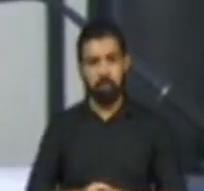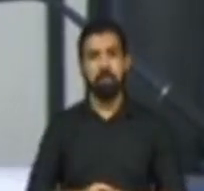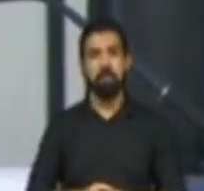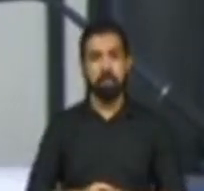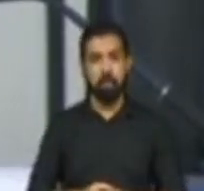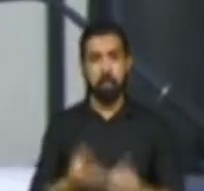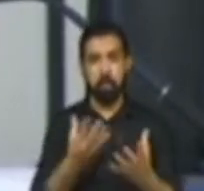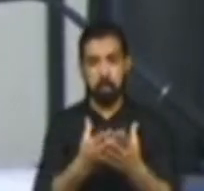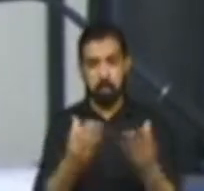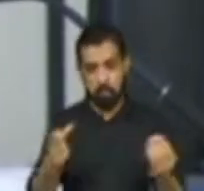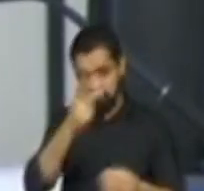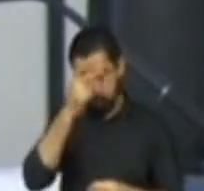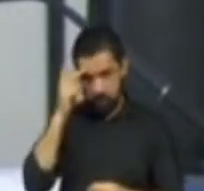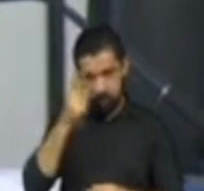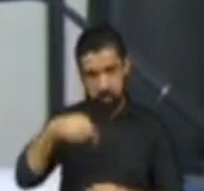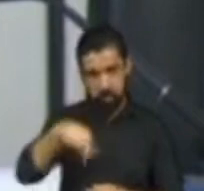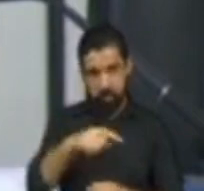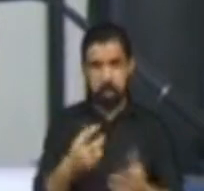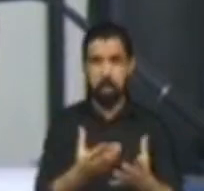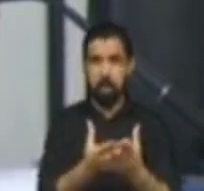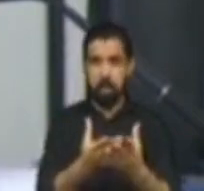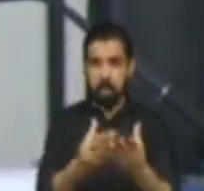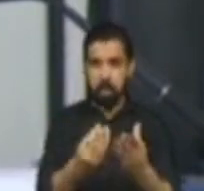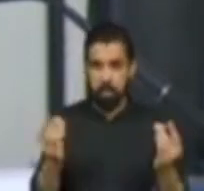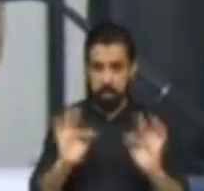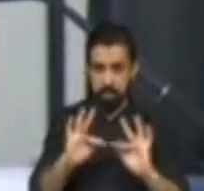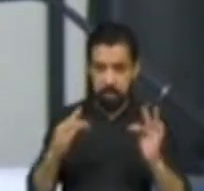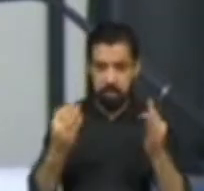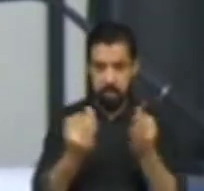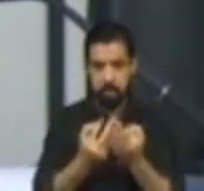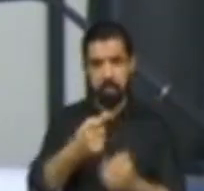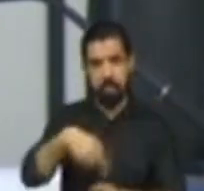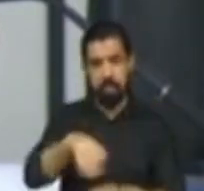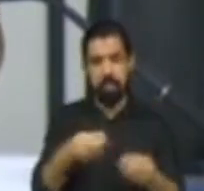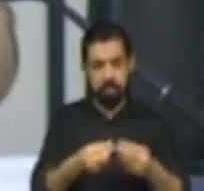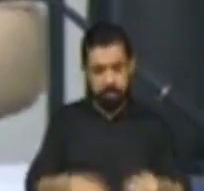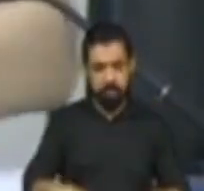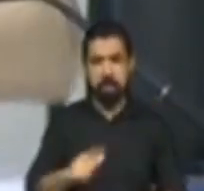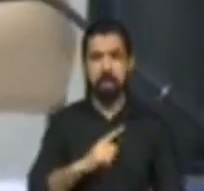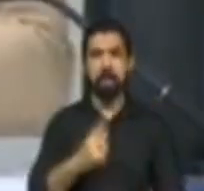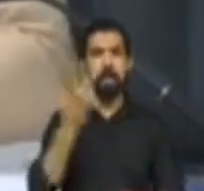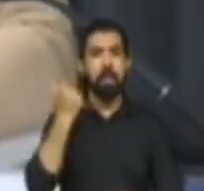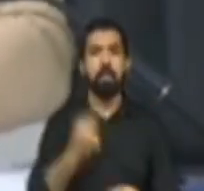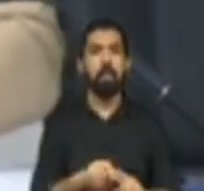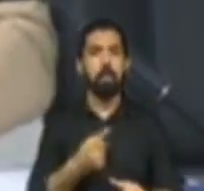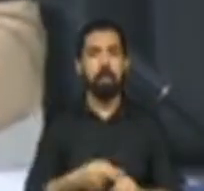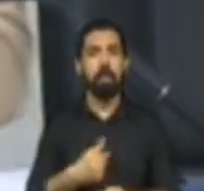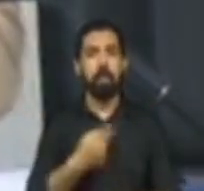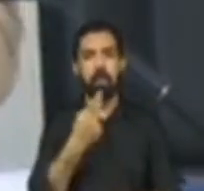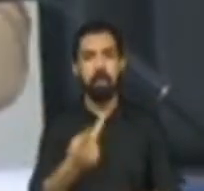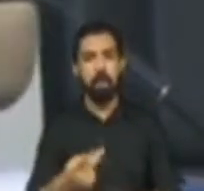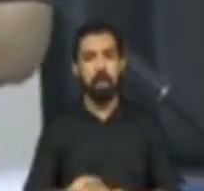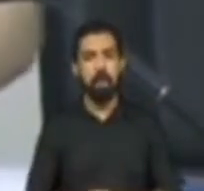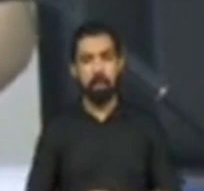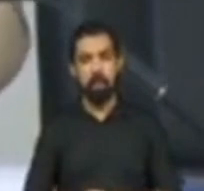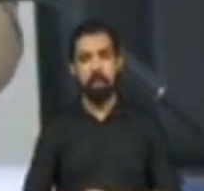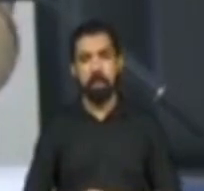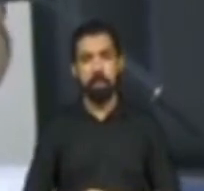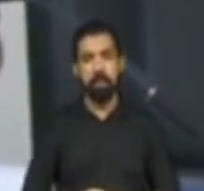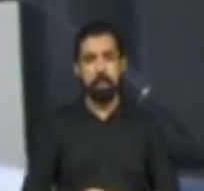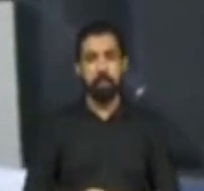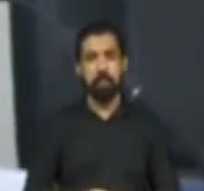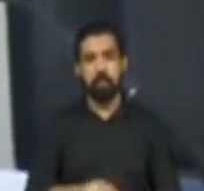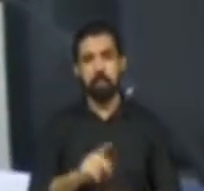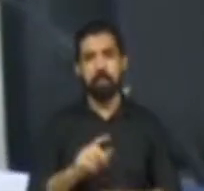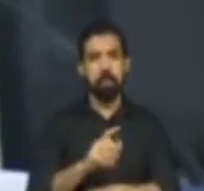Muitas pessoas, muitas famílias estão se prejudicando. Sabe por quê? Eu vou dizer, sabe por quê, deputado Heitor